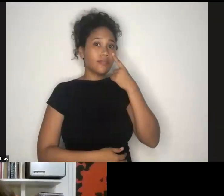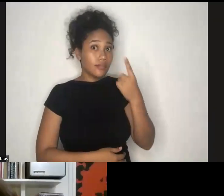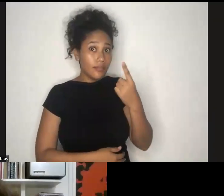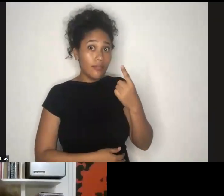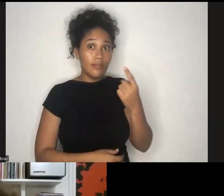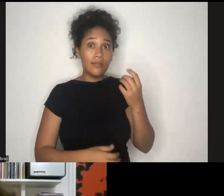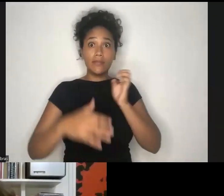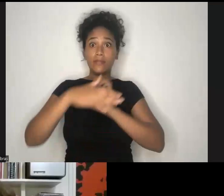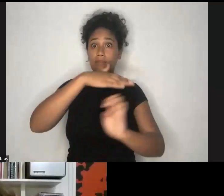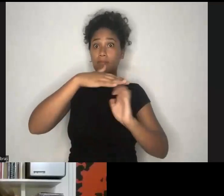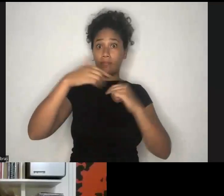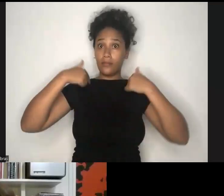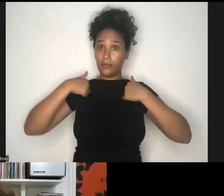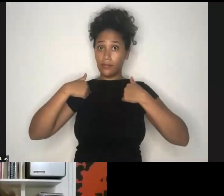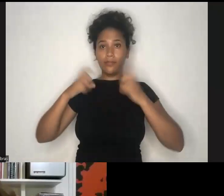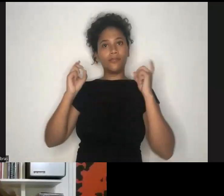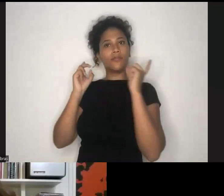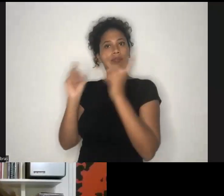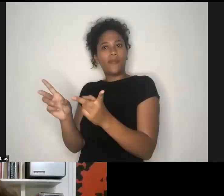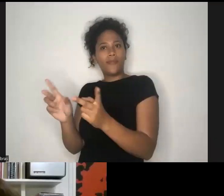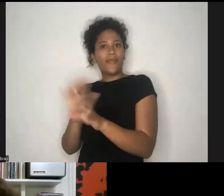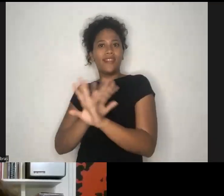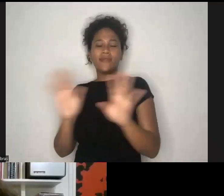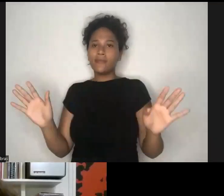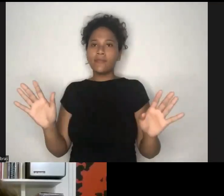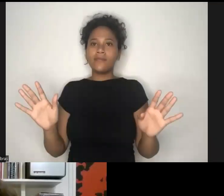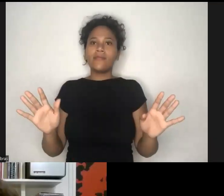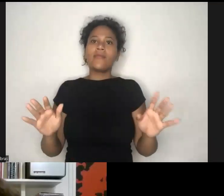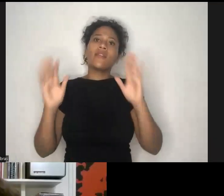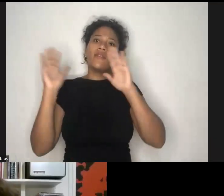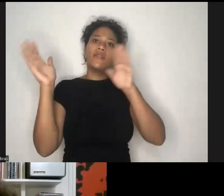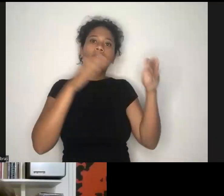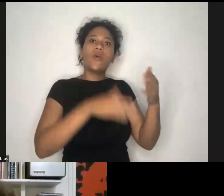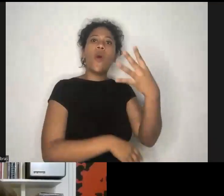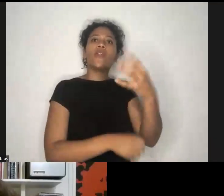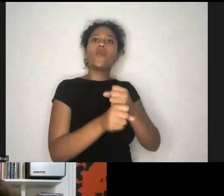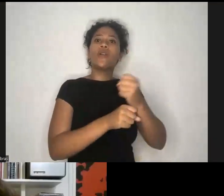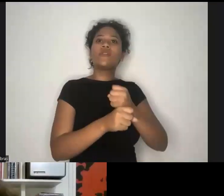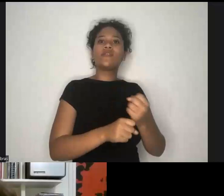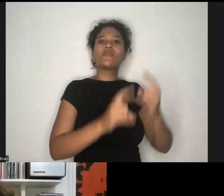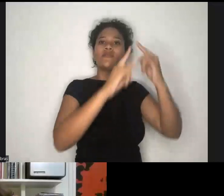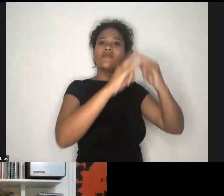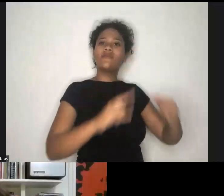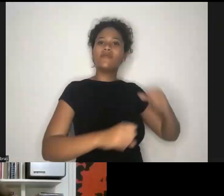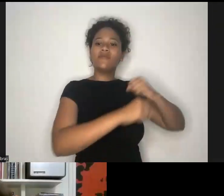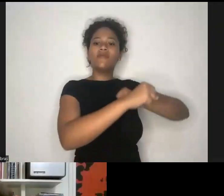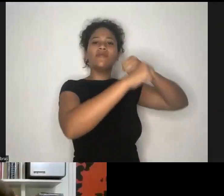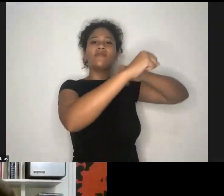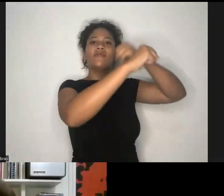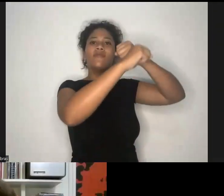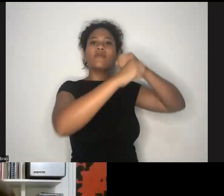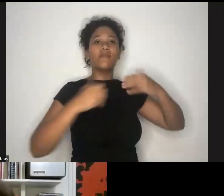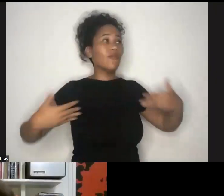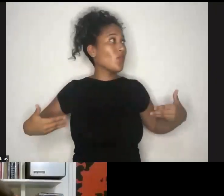empresário eu peguei e vendi tudo e eu passei quatro anos construir num galpão de uma central cenográfica